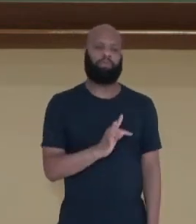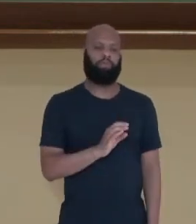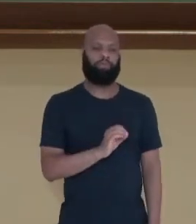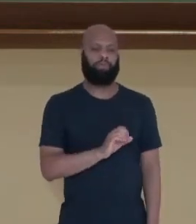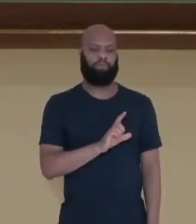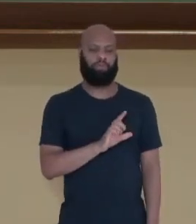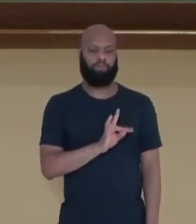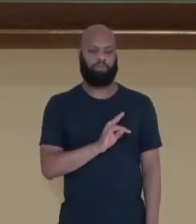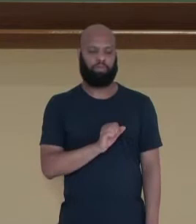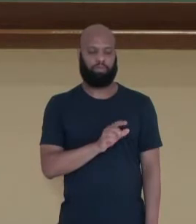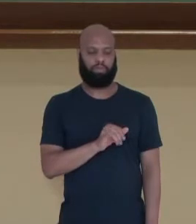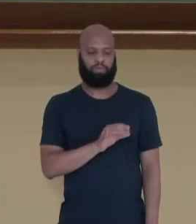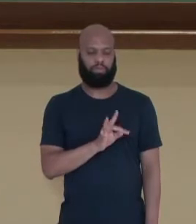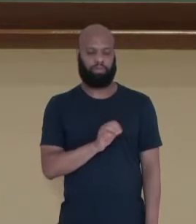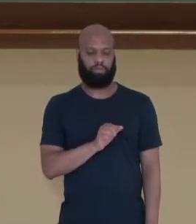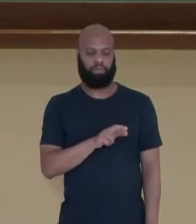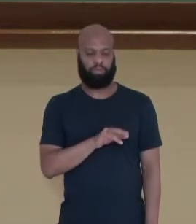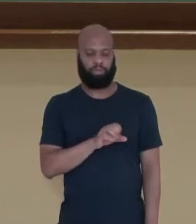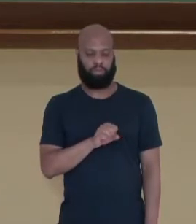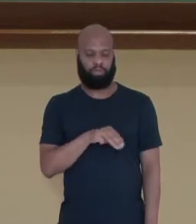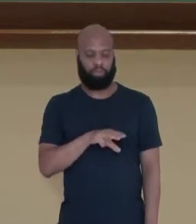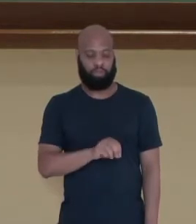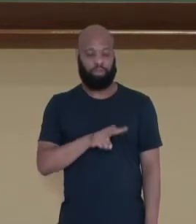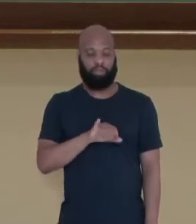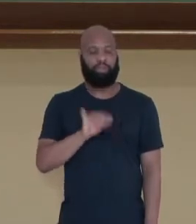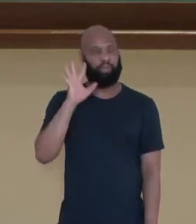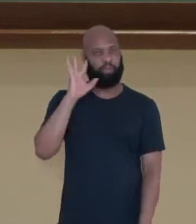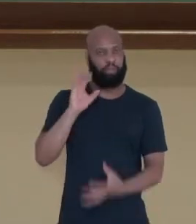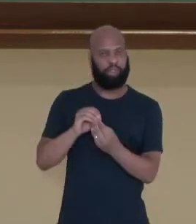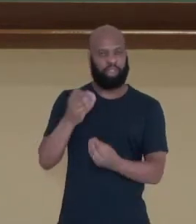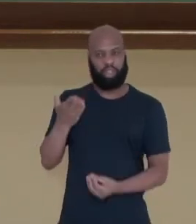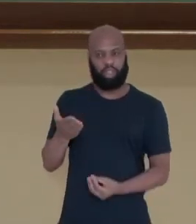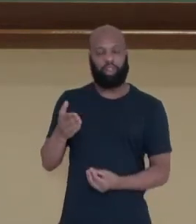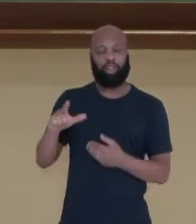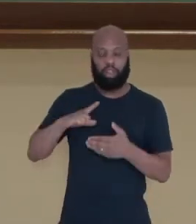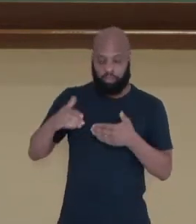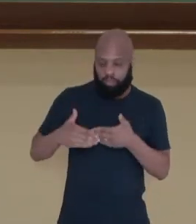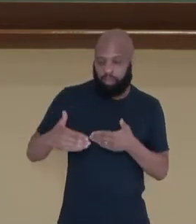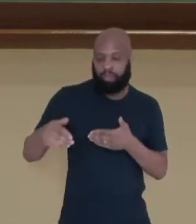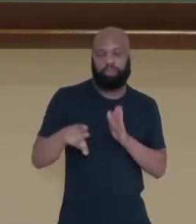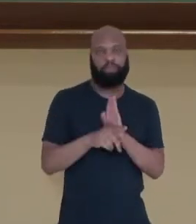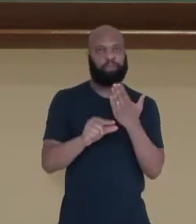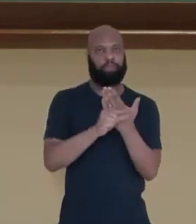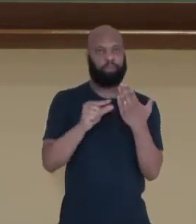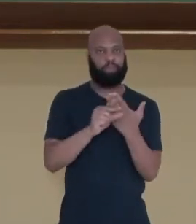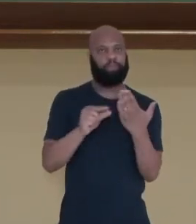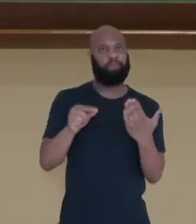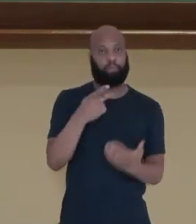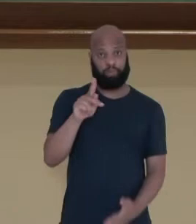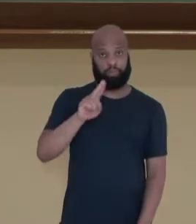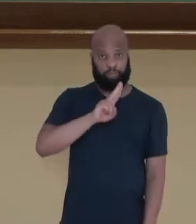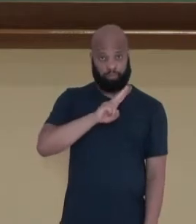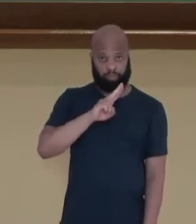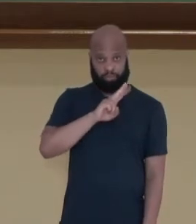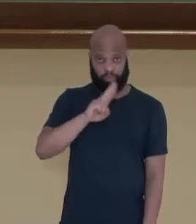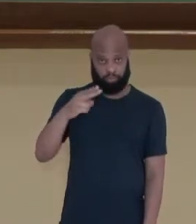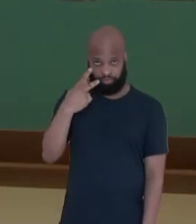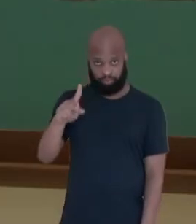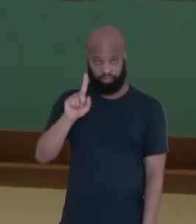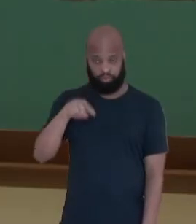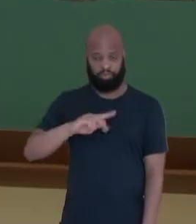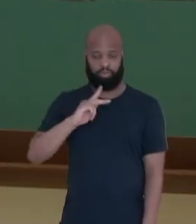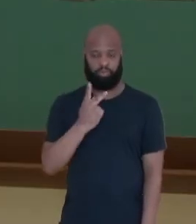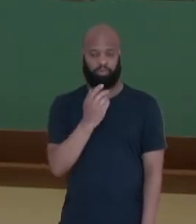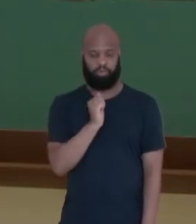entender este fenômeno a partir da perspectiva da filósofa Hannah Arendt. Vamos lá?